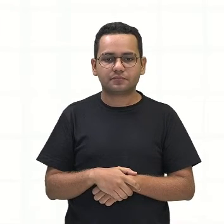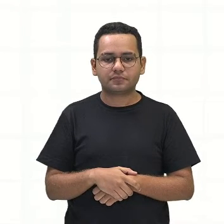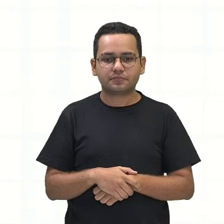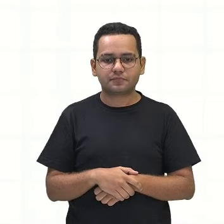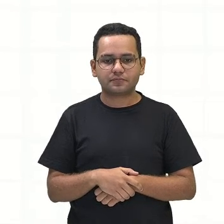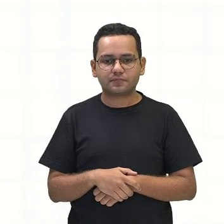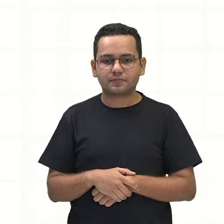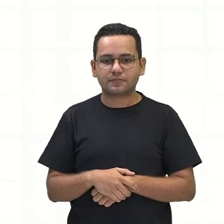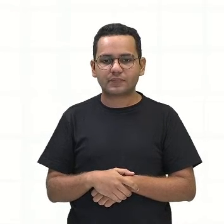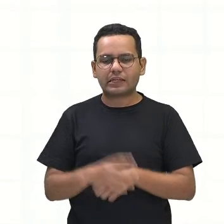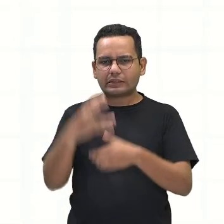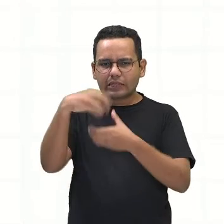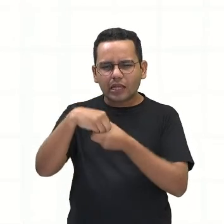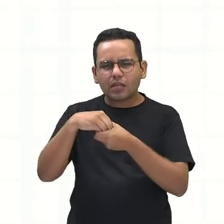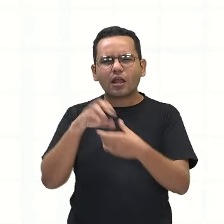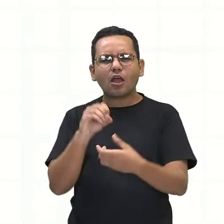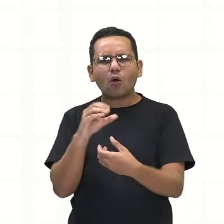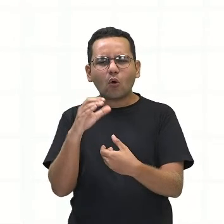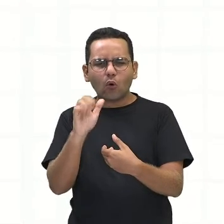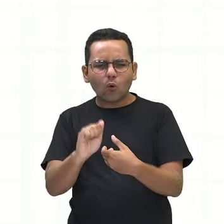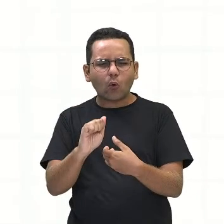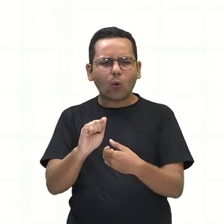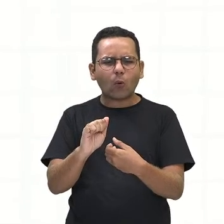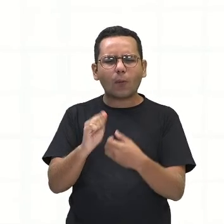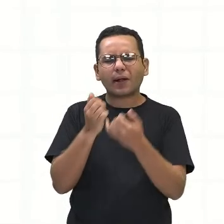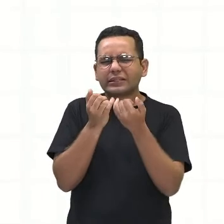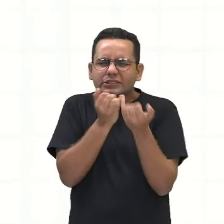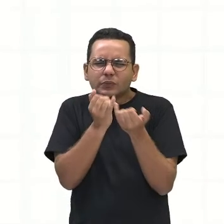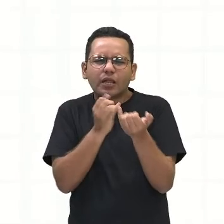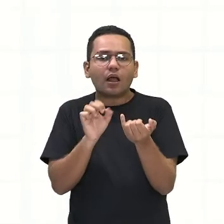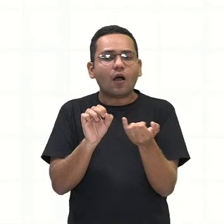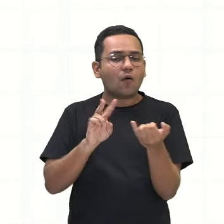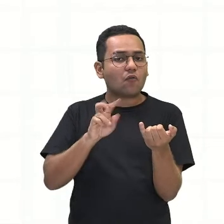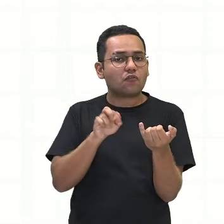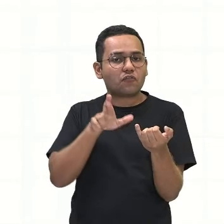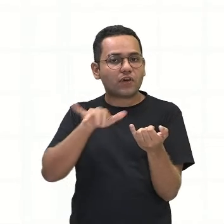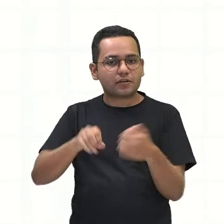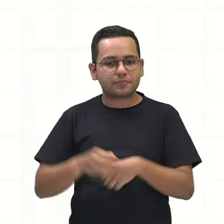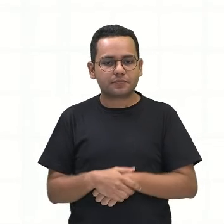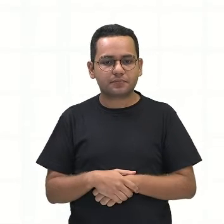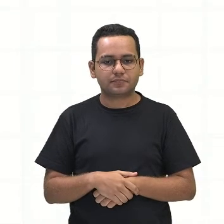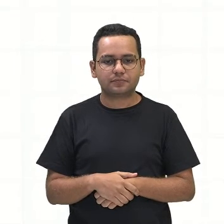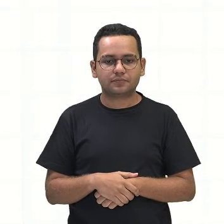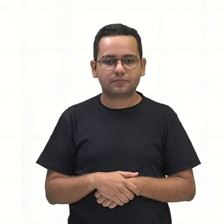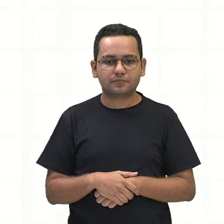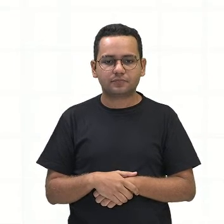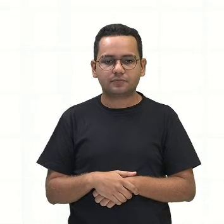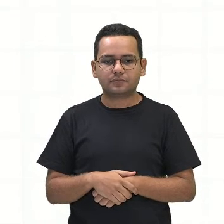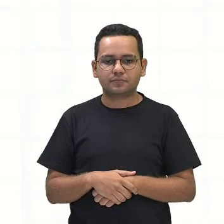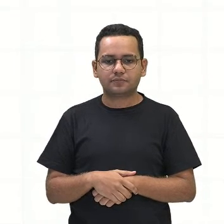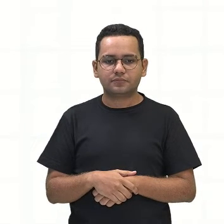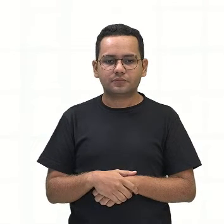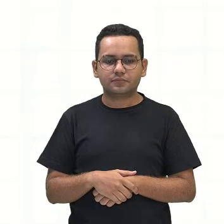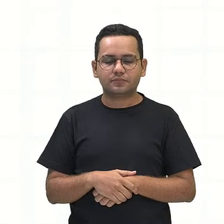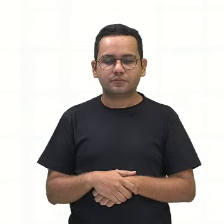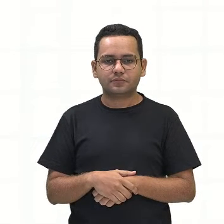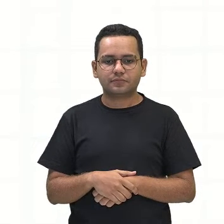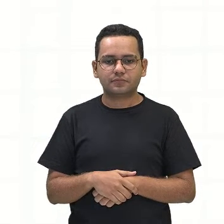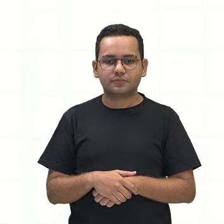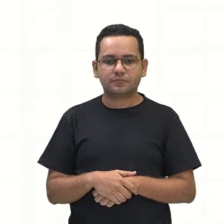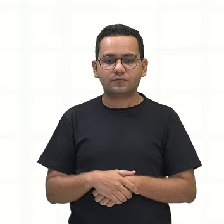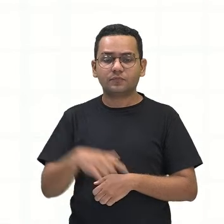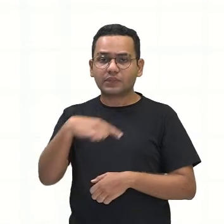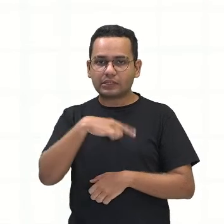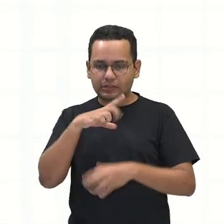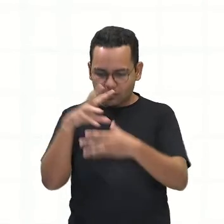oca inferior, designada de ovário. Então, no gineceu já vai ser formado pelo ovário, e que dentro